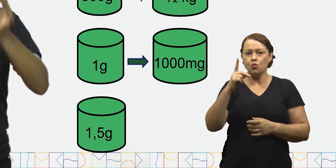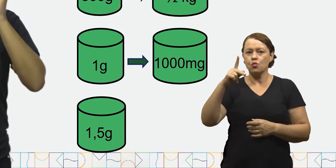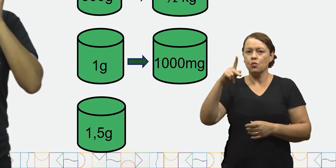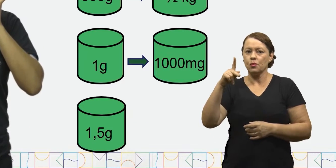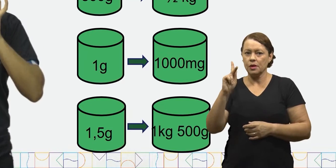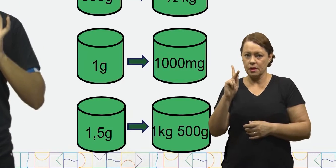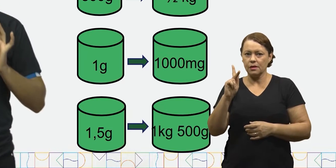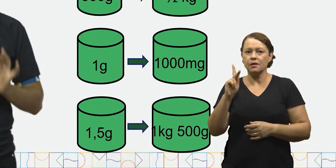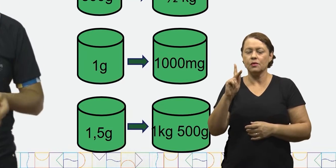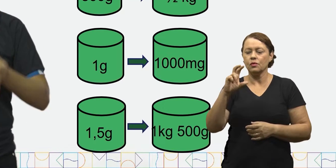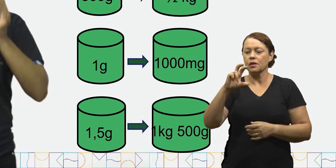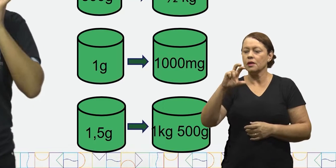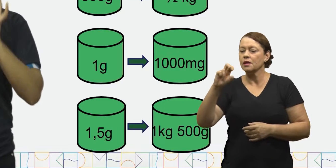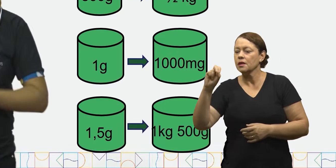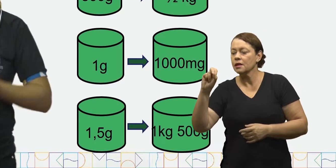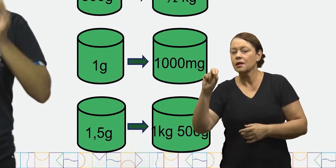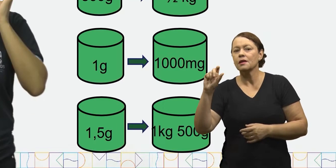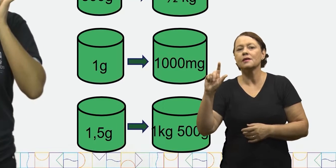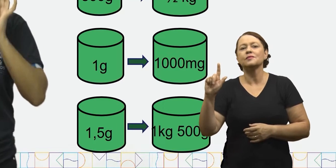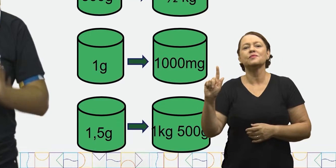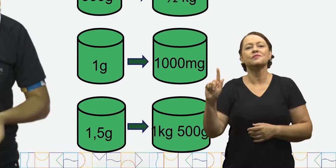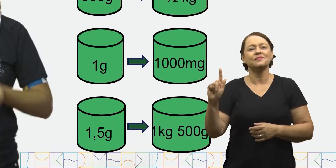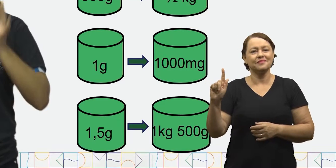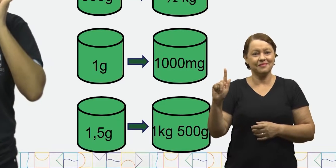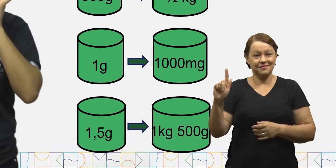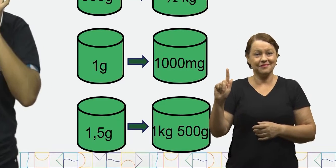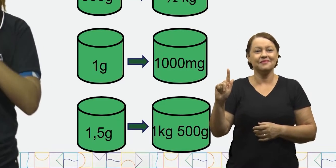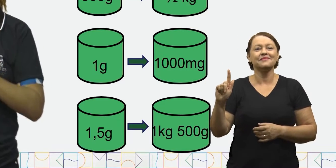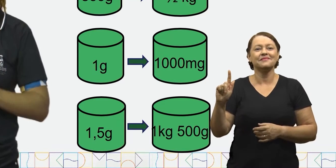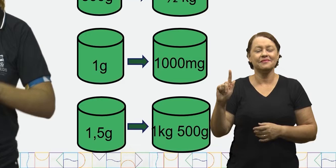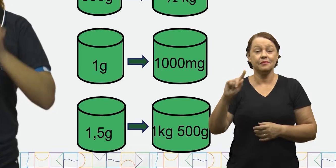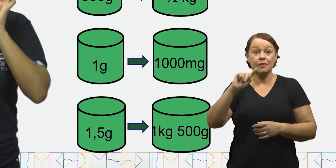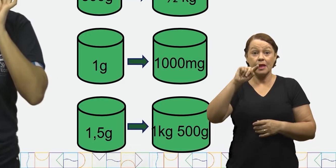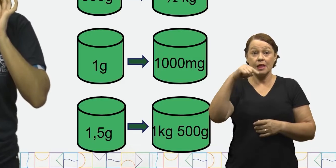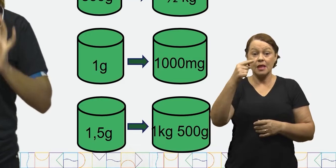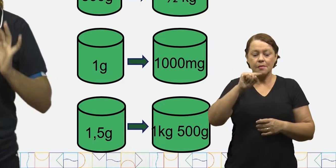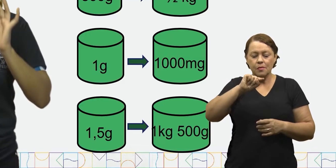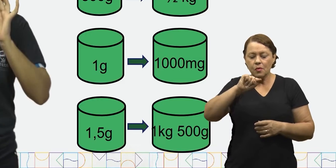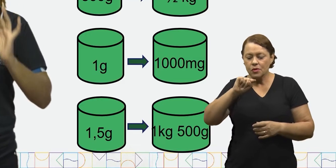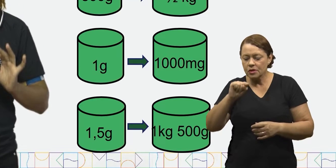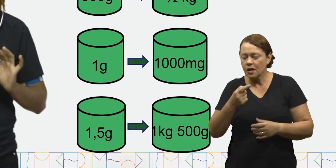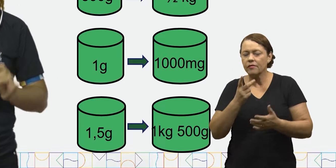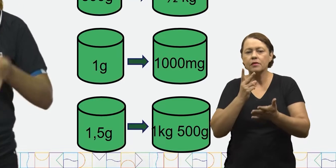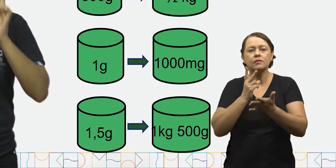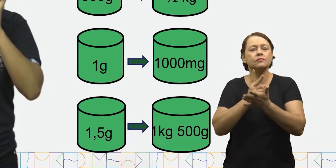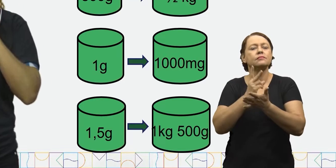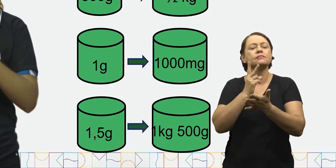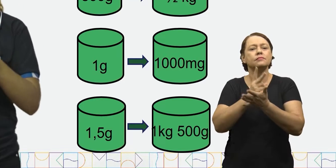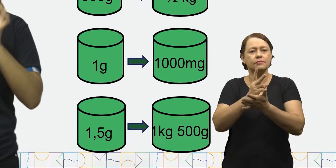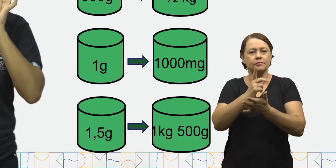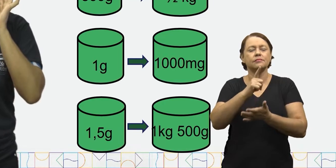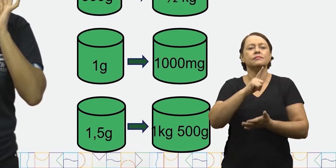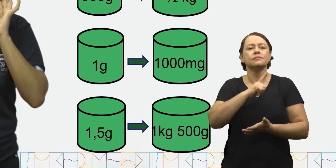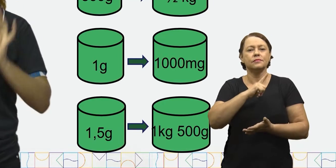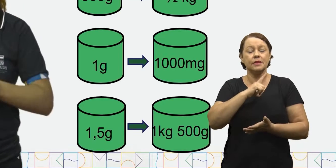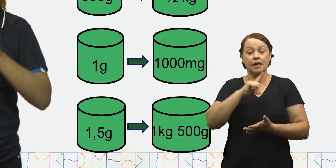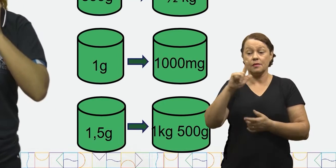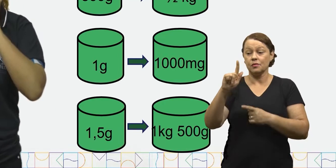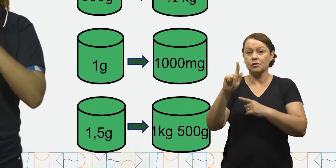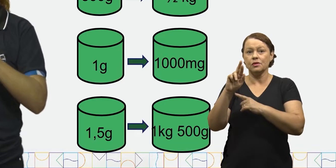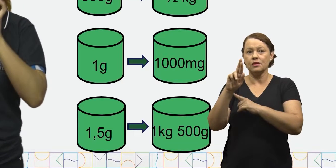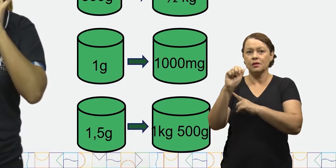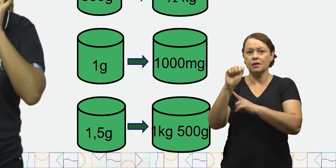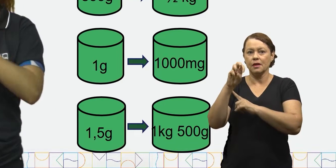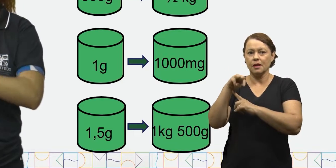Exatamente, 1 quilo e 500 gramas. Após a vírgula, sempre